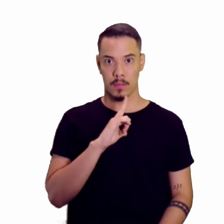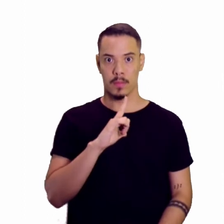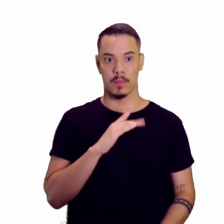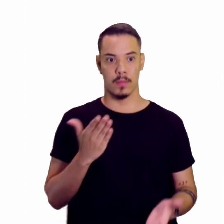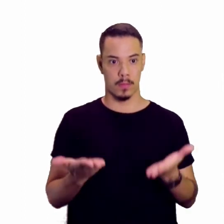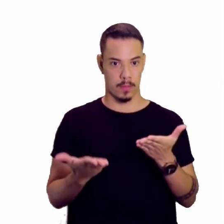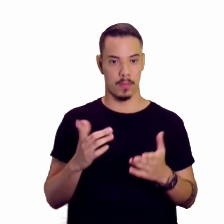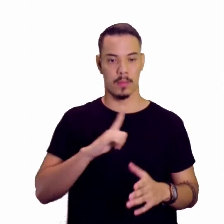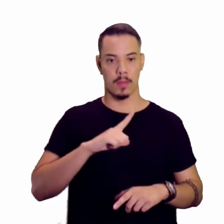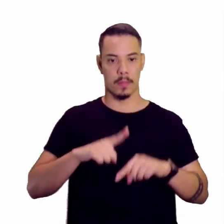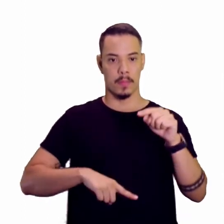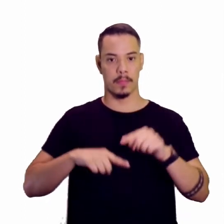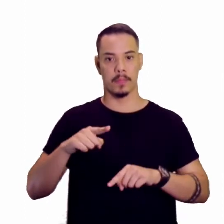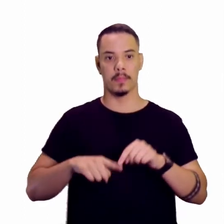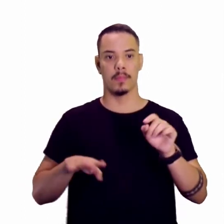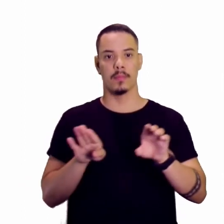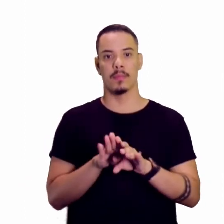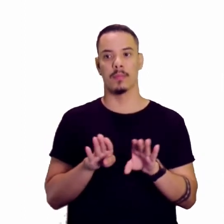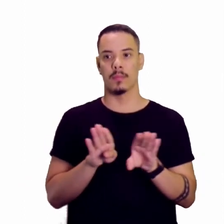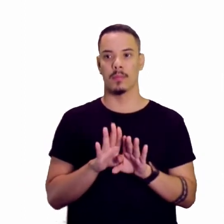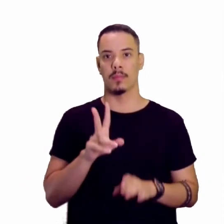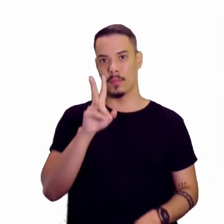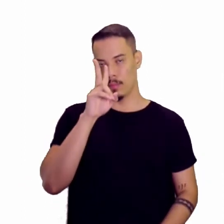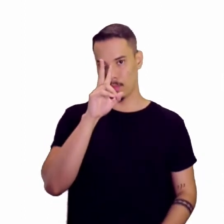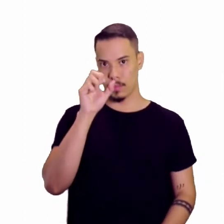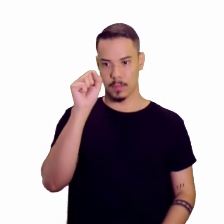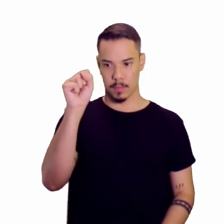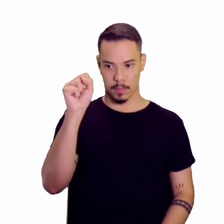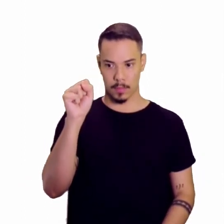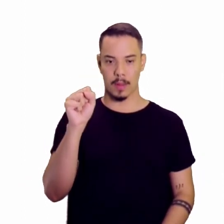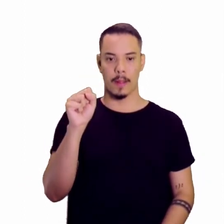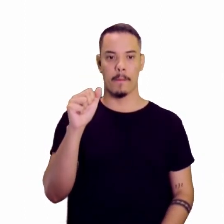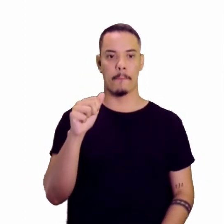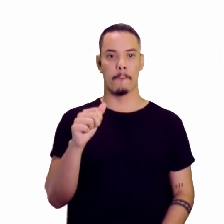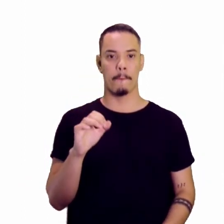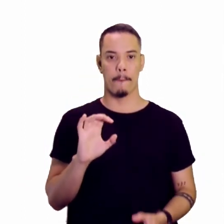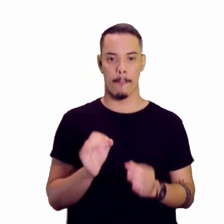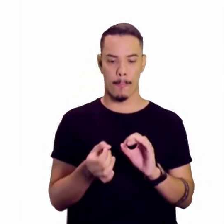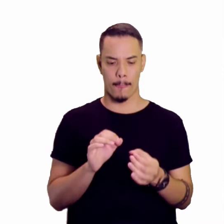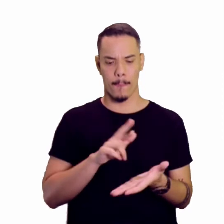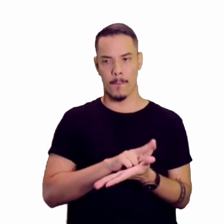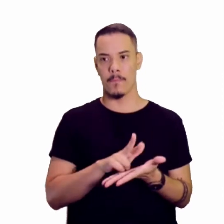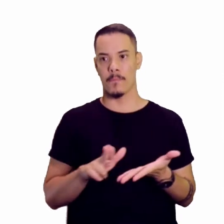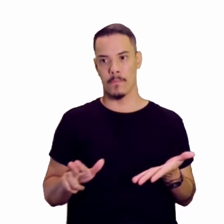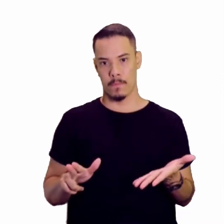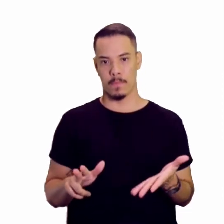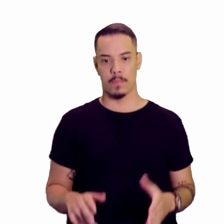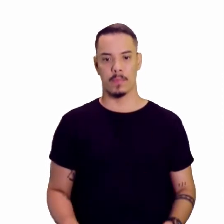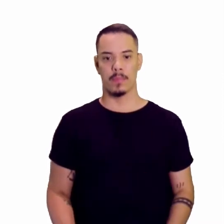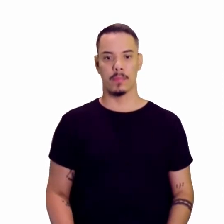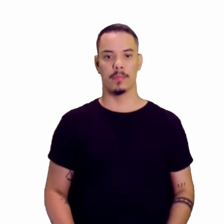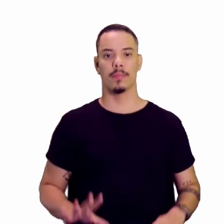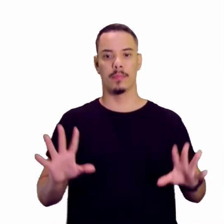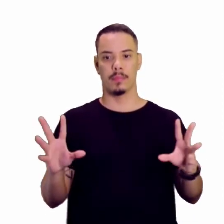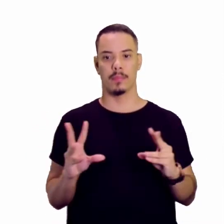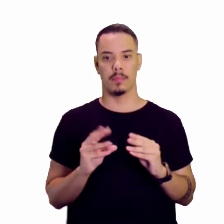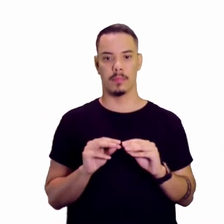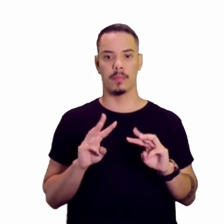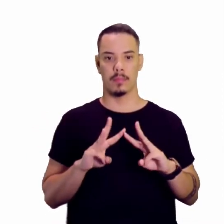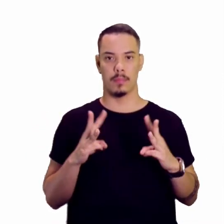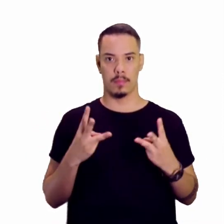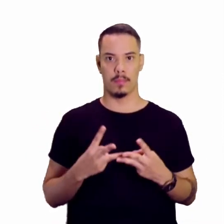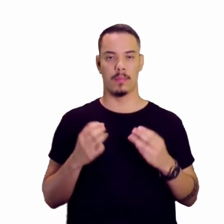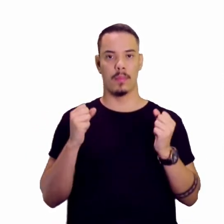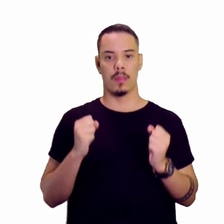os aparelhinhos, né, que medem força. Tem. Né, com bolinhas e tudo mais. Entretanto, a massa do objeto poderia ser